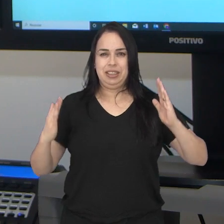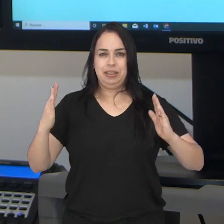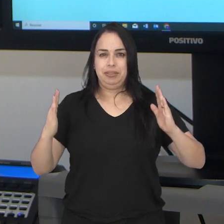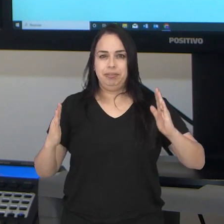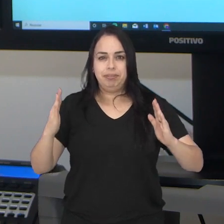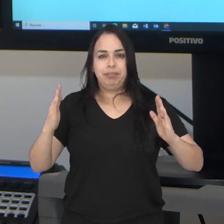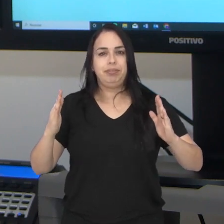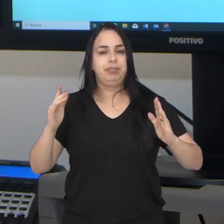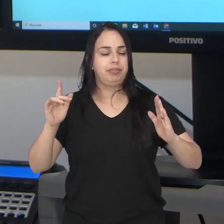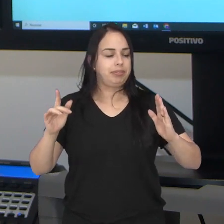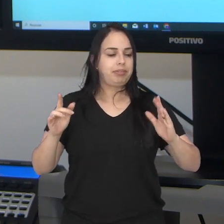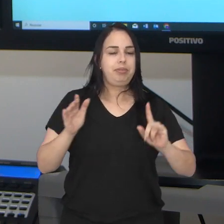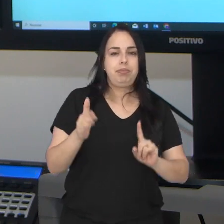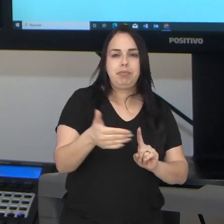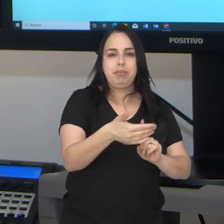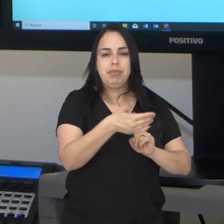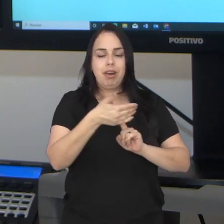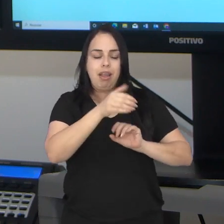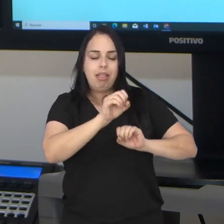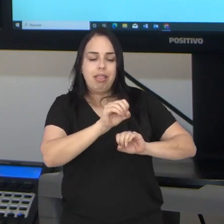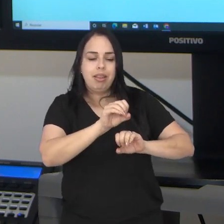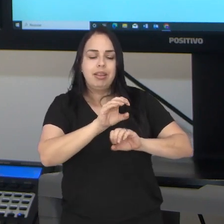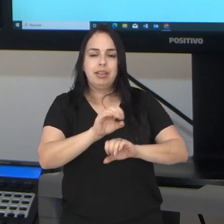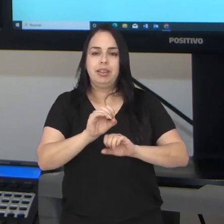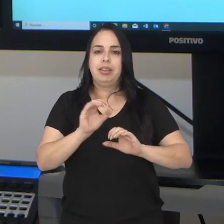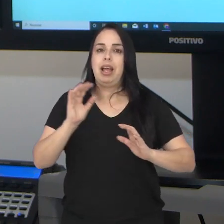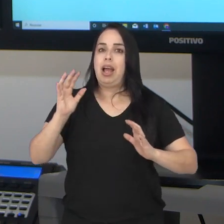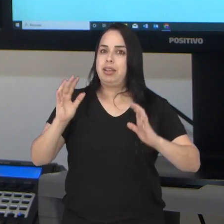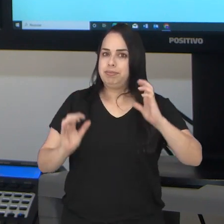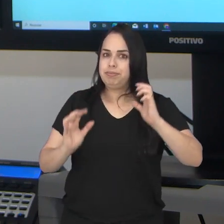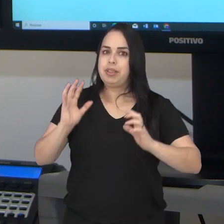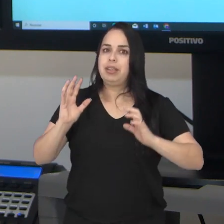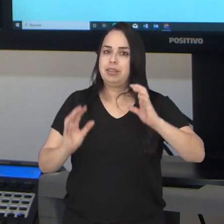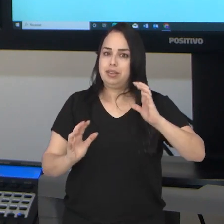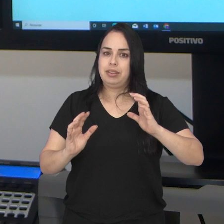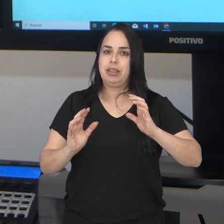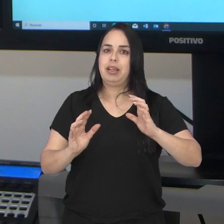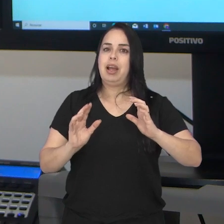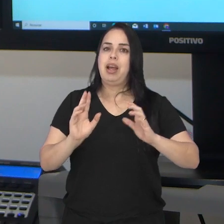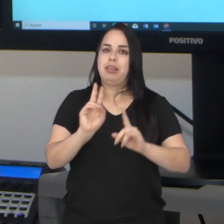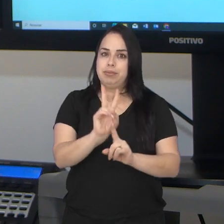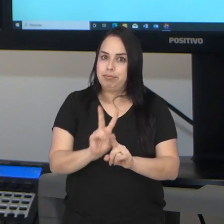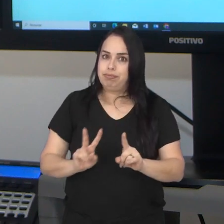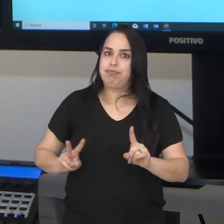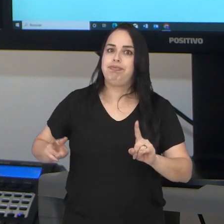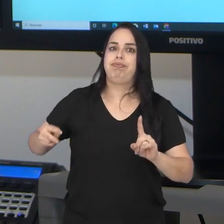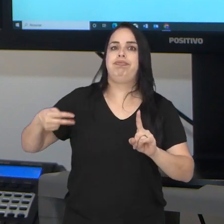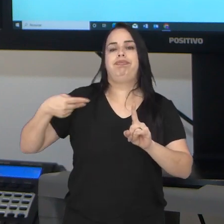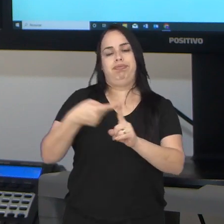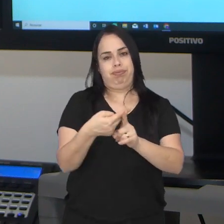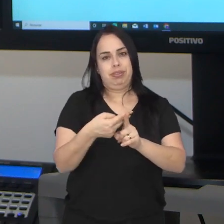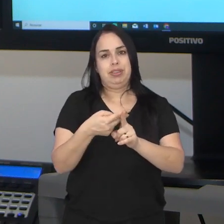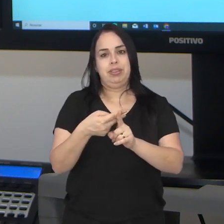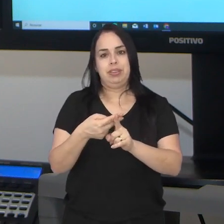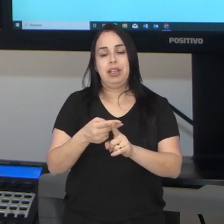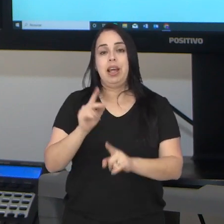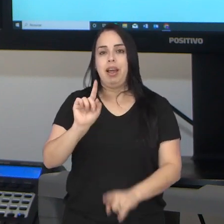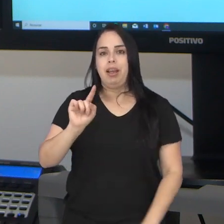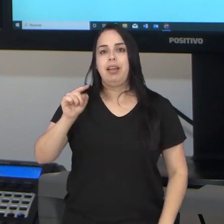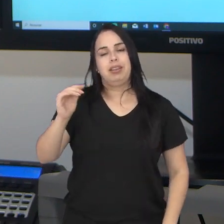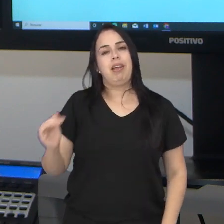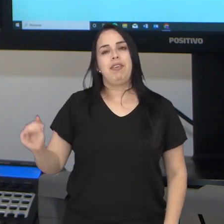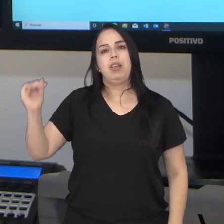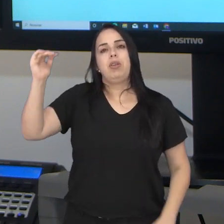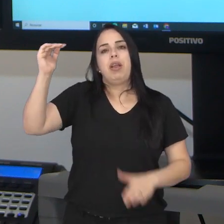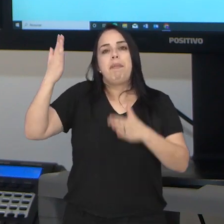que a gente lida que a gente acolhe que a gente ensina o conflito muitas vezes ele acaba tomando uma proporção maior que depois que